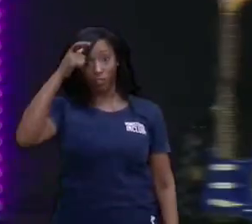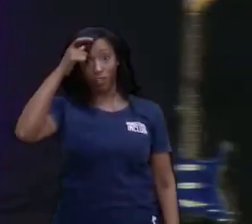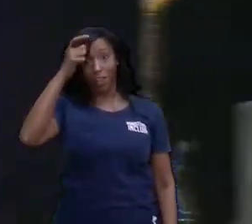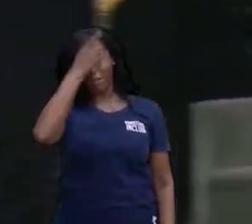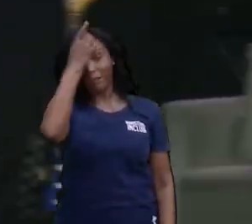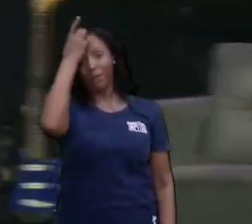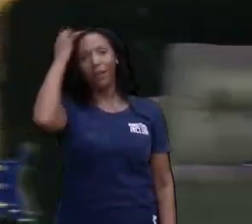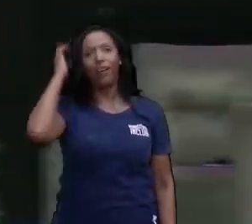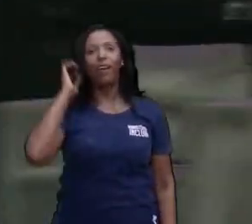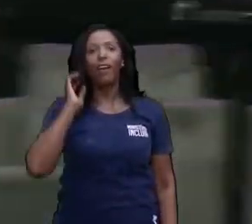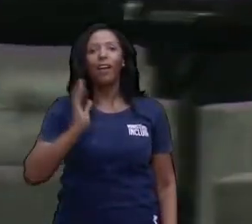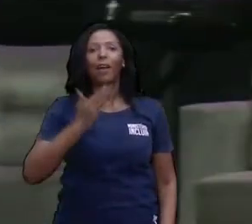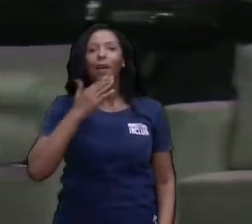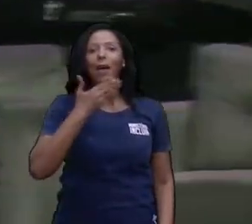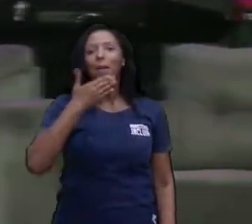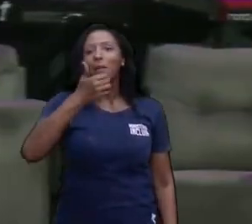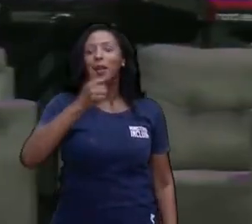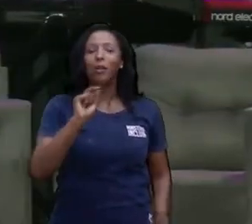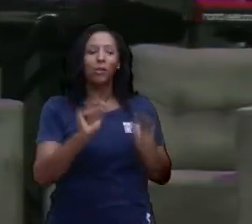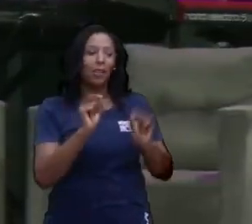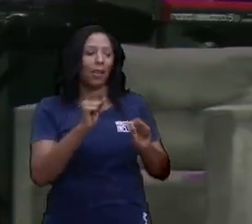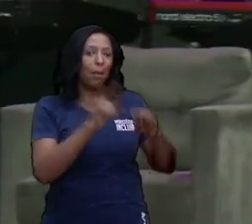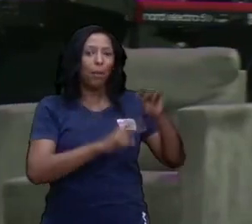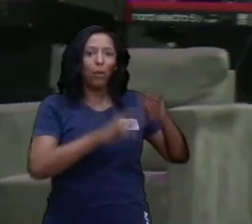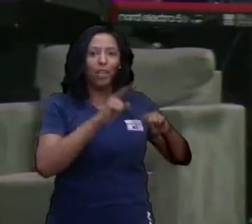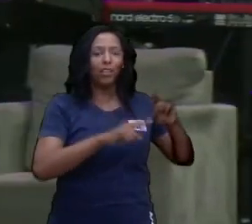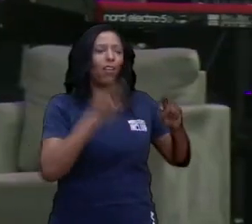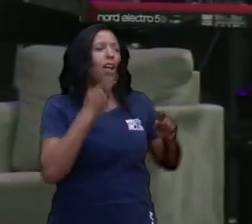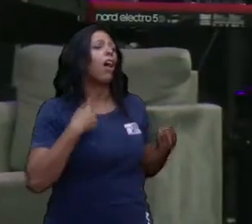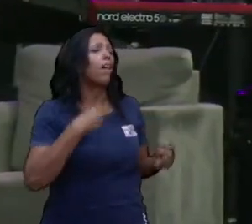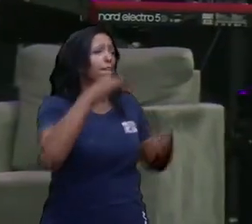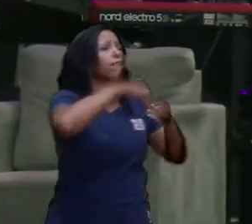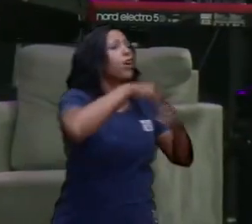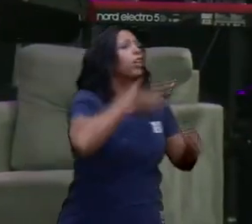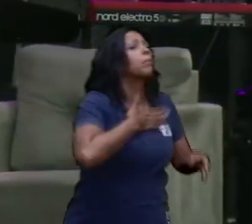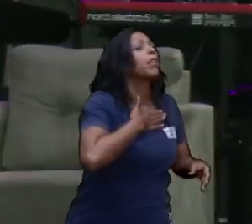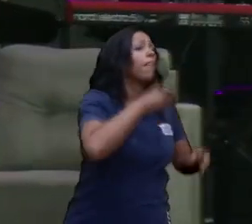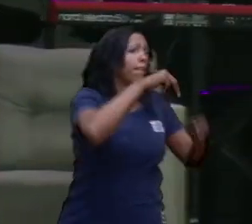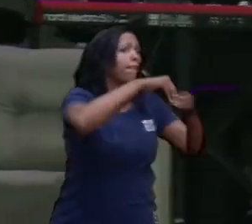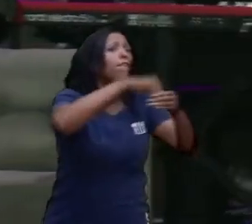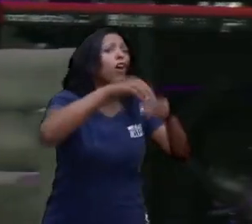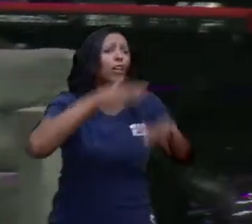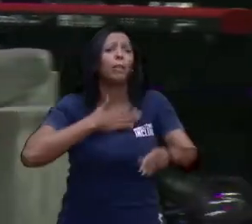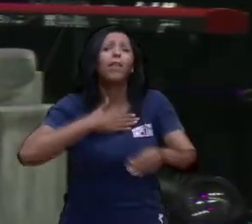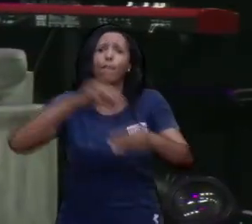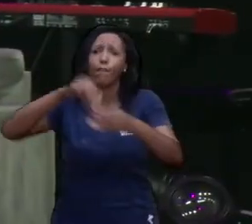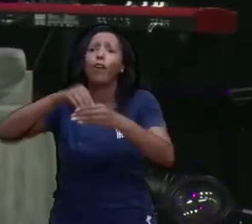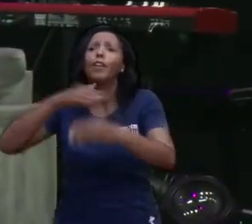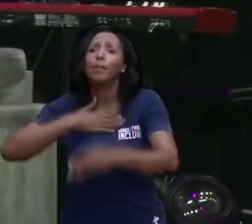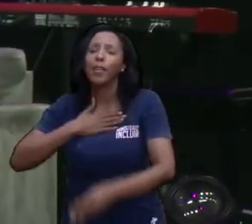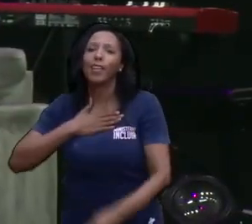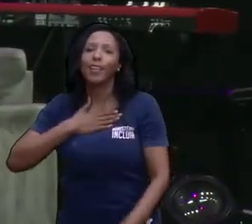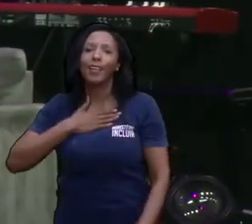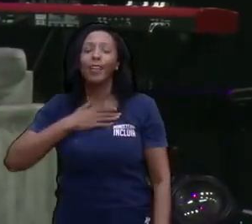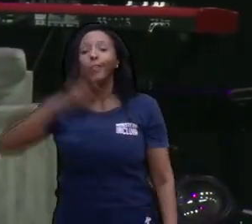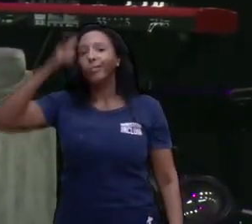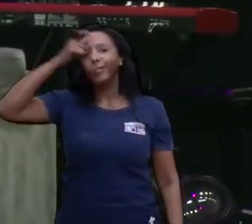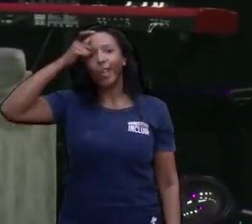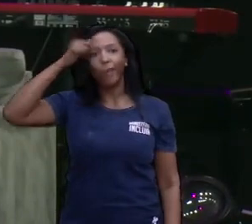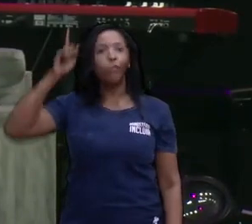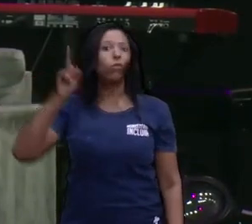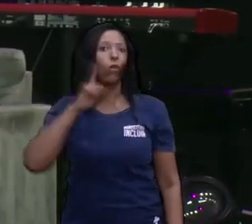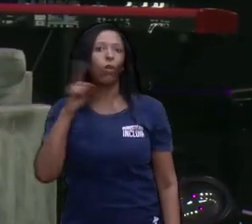que é só de quatro em quatro anos é o diabo para a campanha todo dia o ano